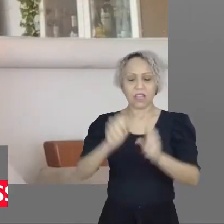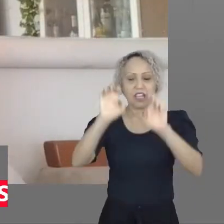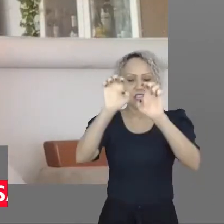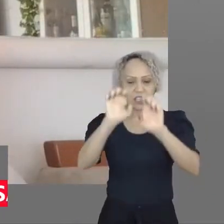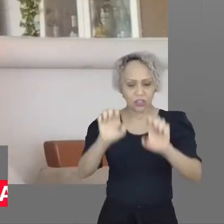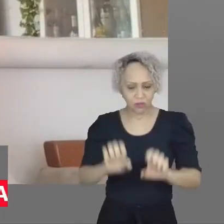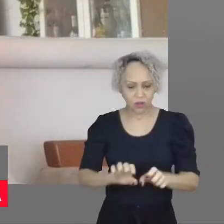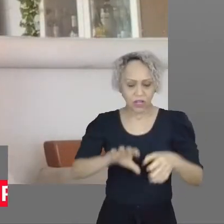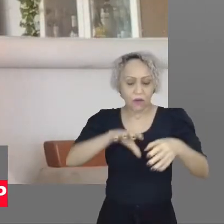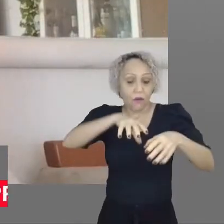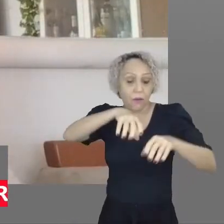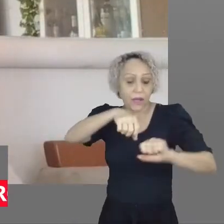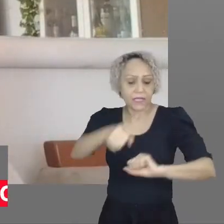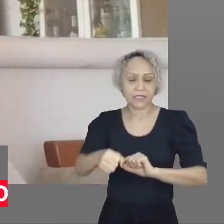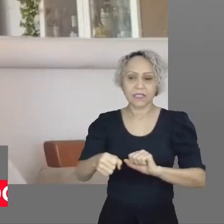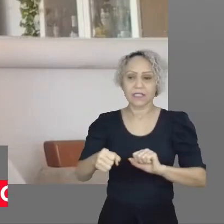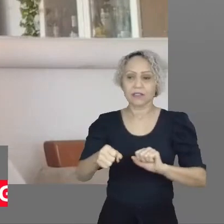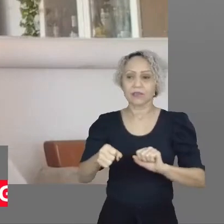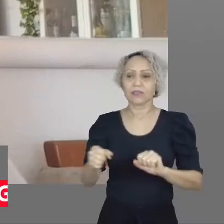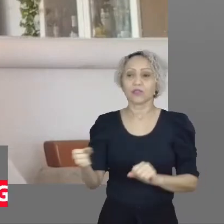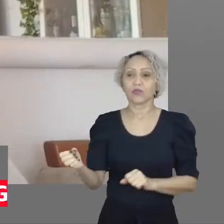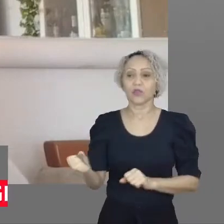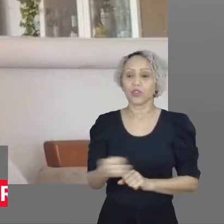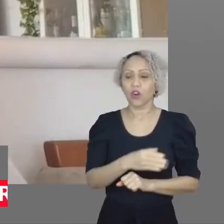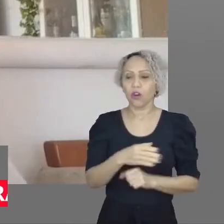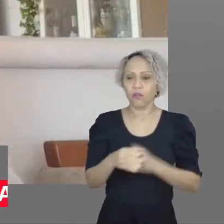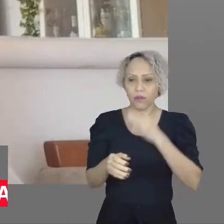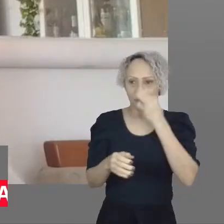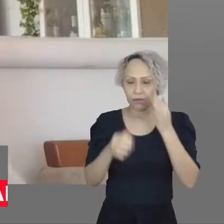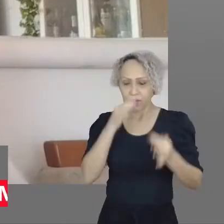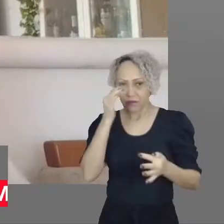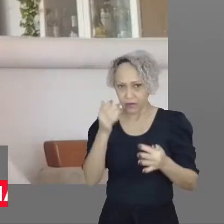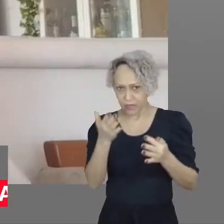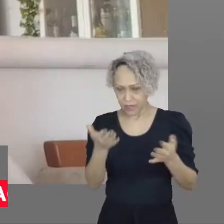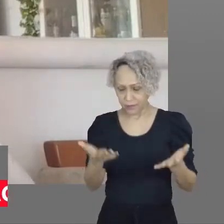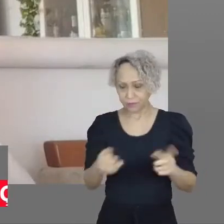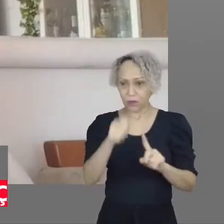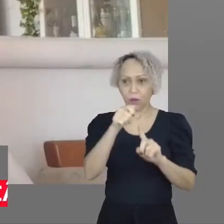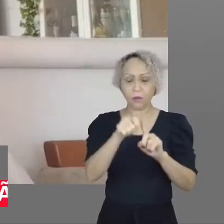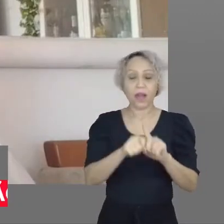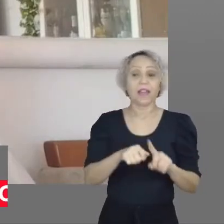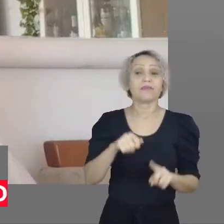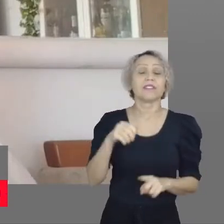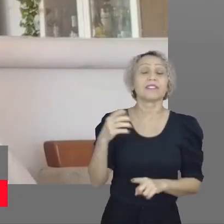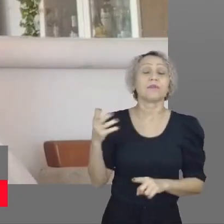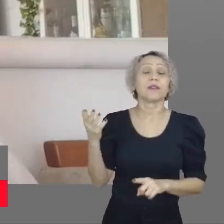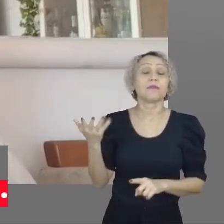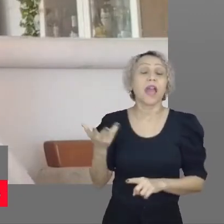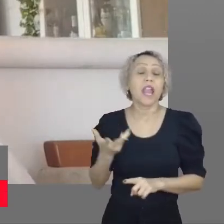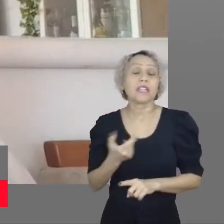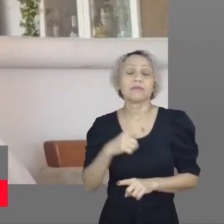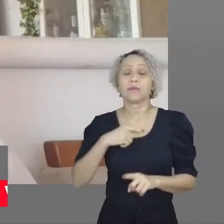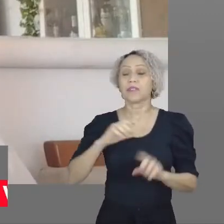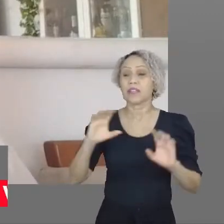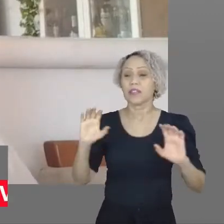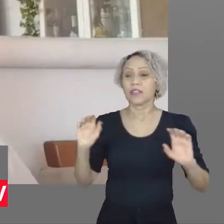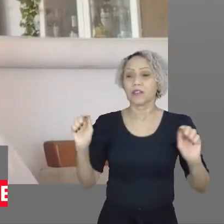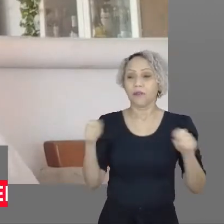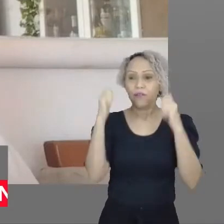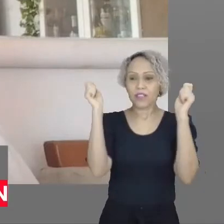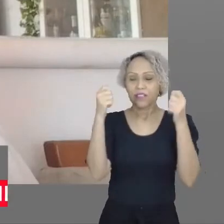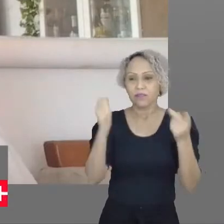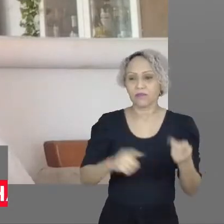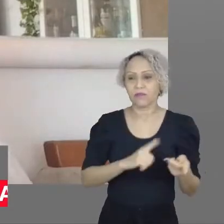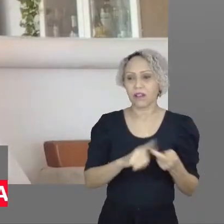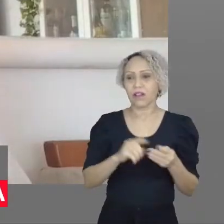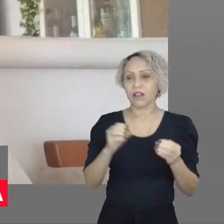Maio vai ser um mês belíssimo, onde a gente vai ter festivais, ações de cultura, planejamentos,